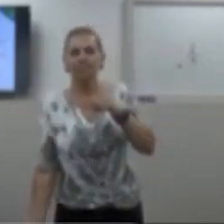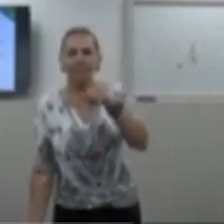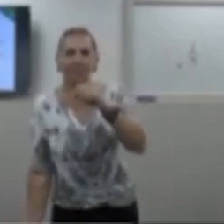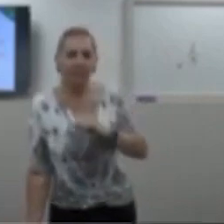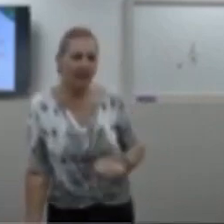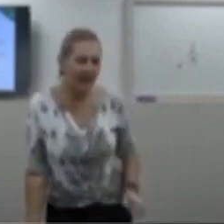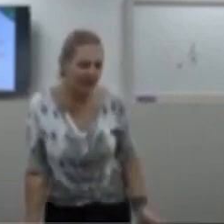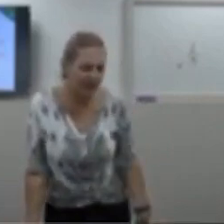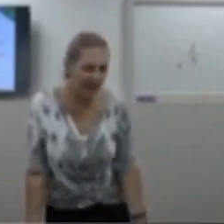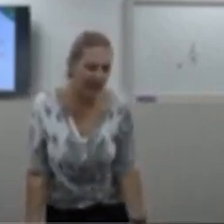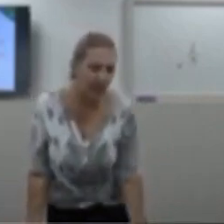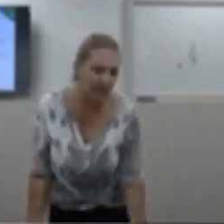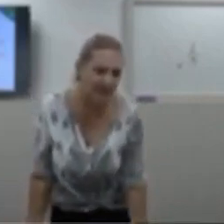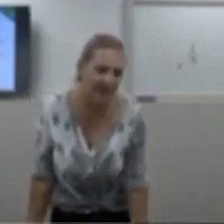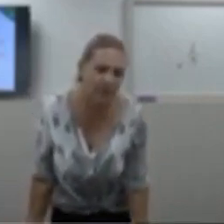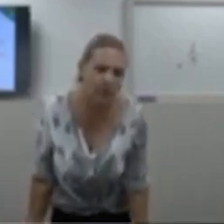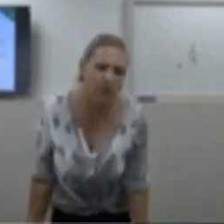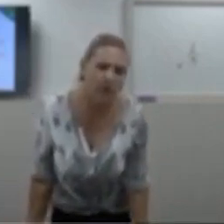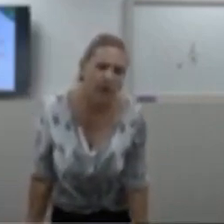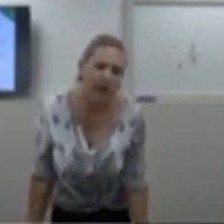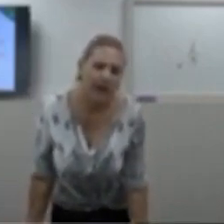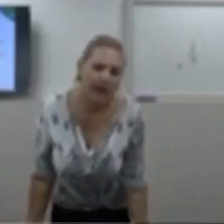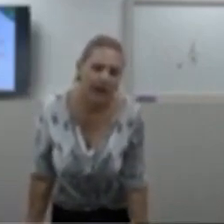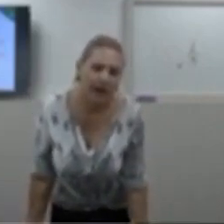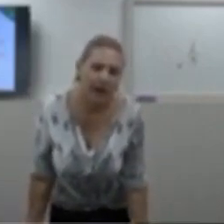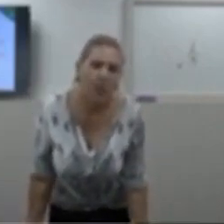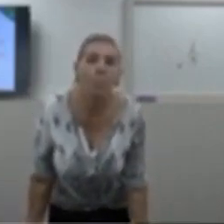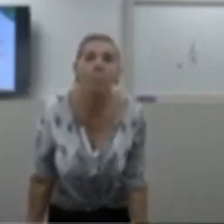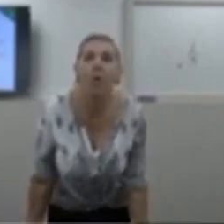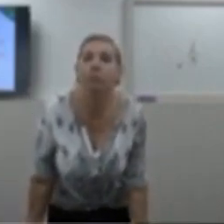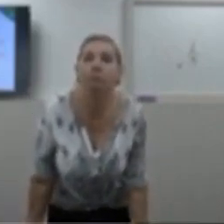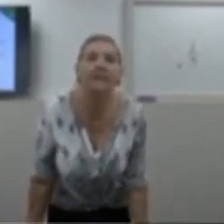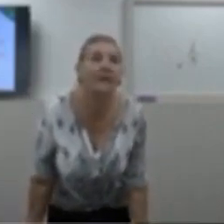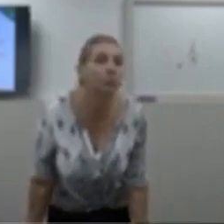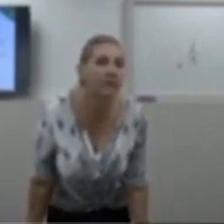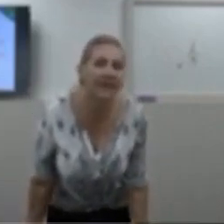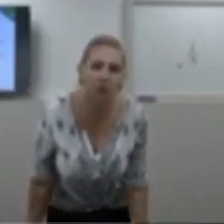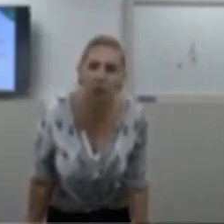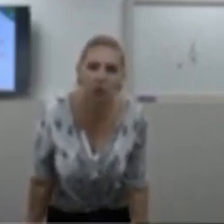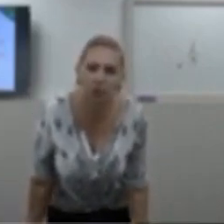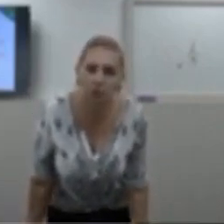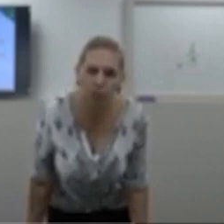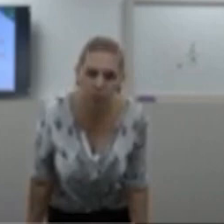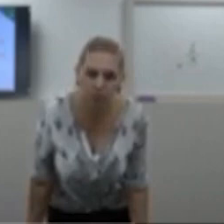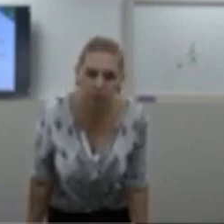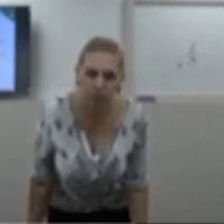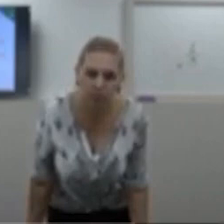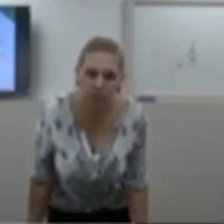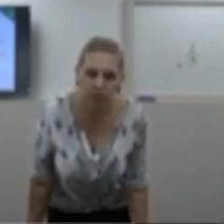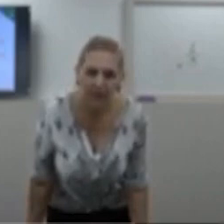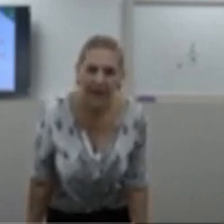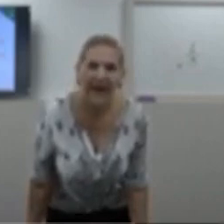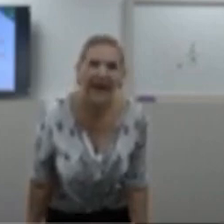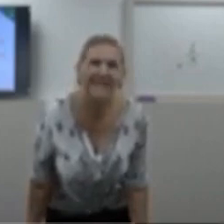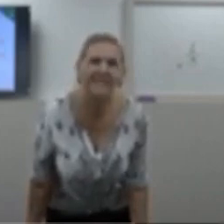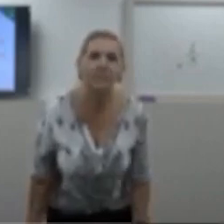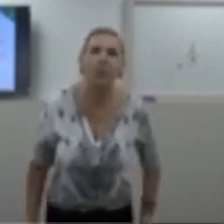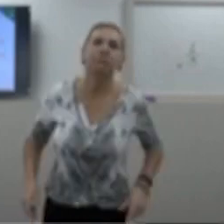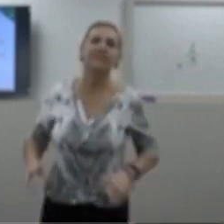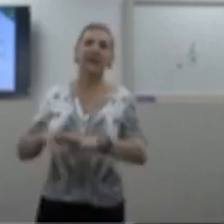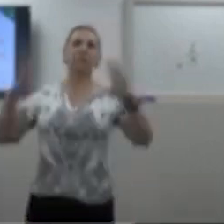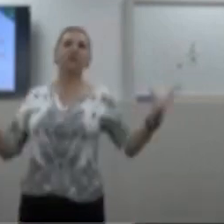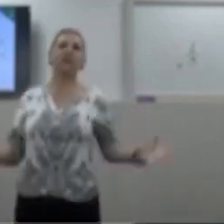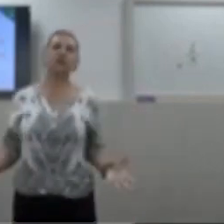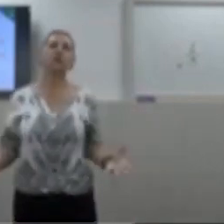só. Aí você tem, por exemplo, um montão de cachorro junto. A